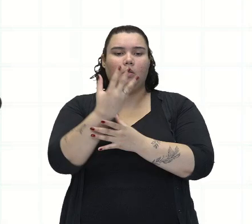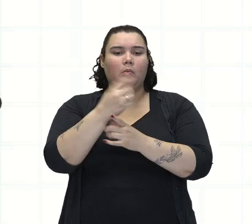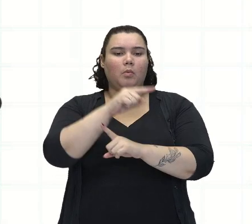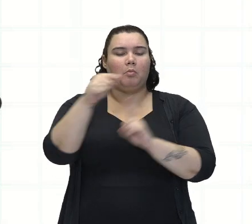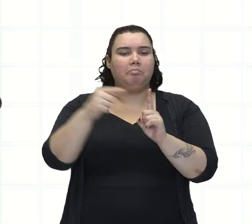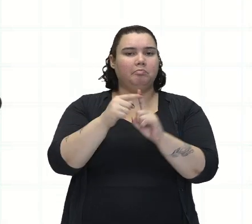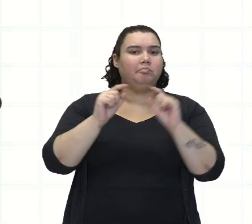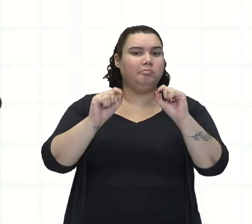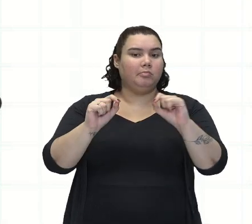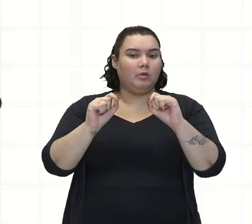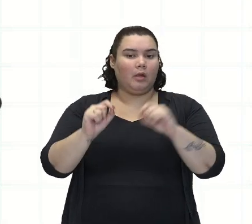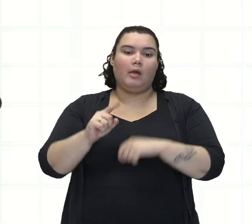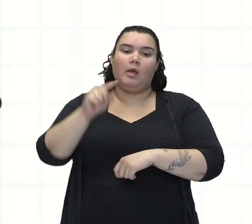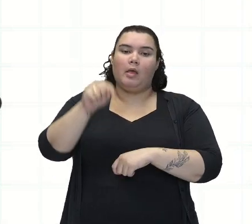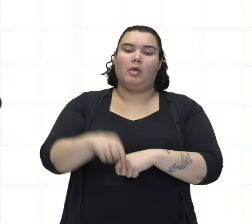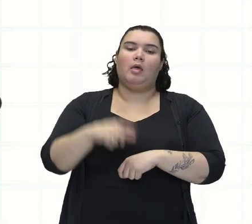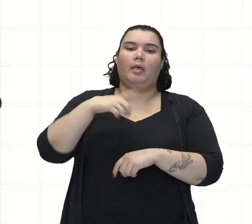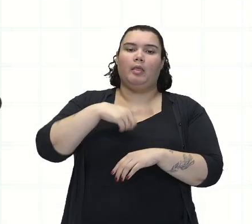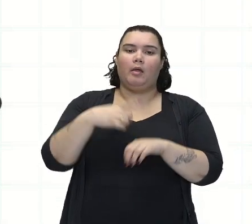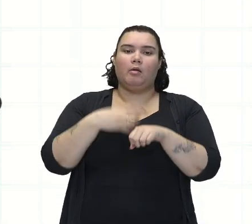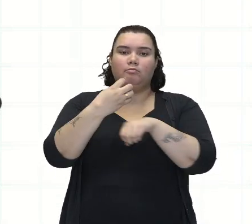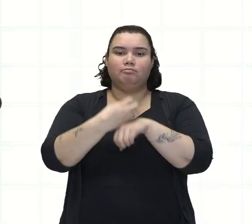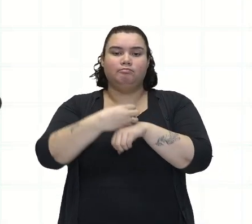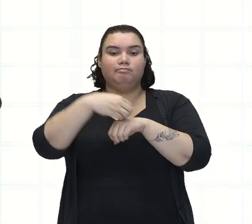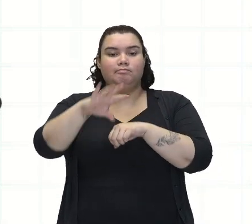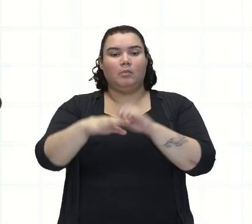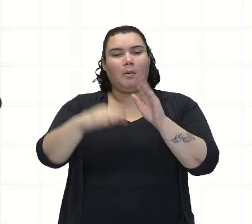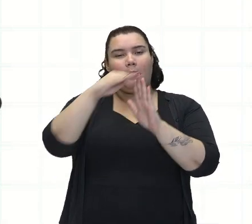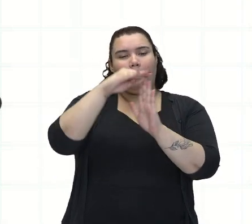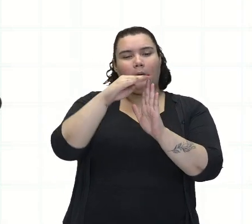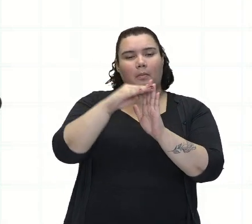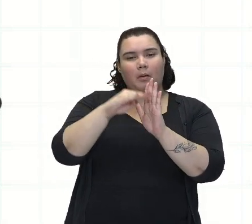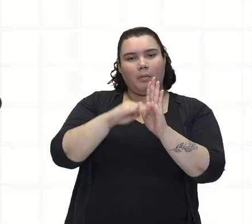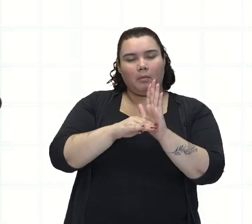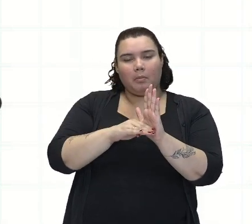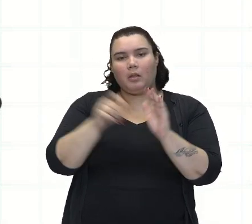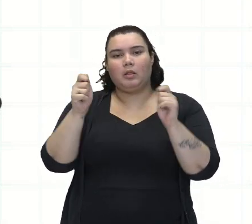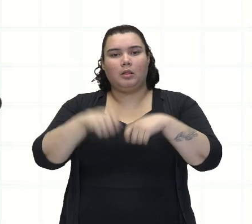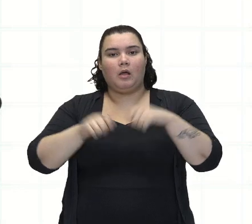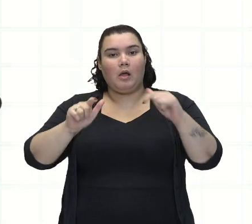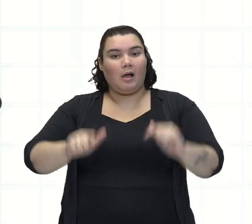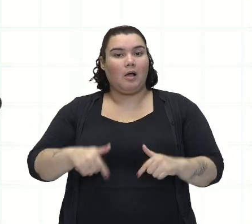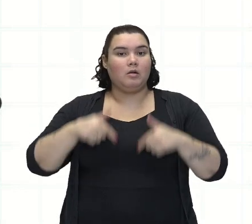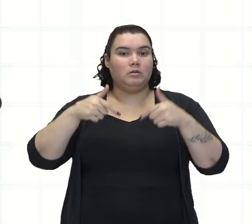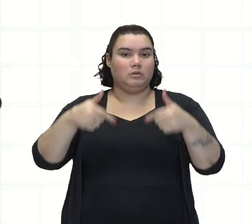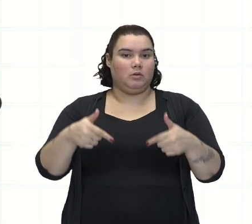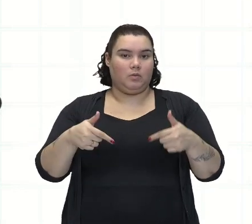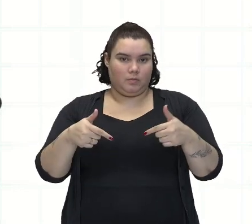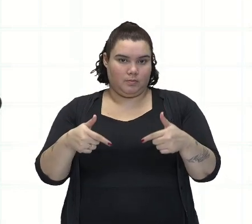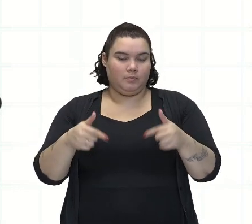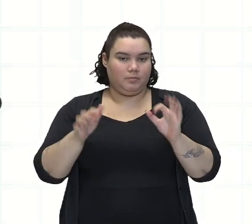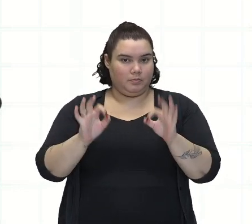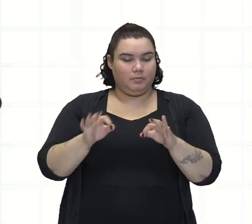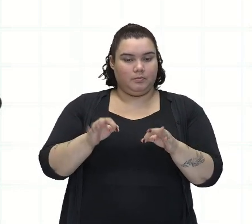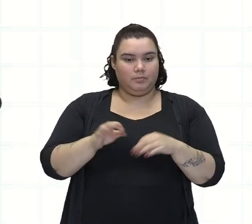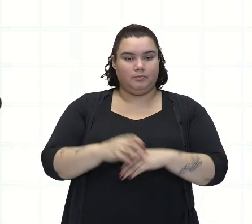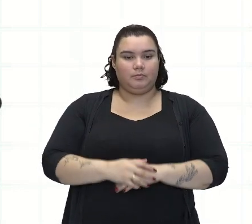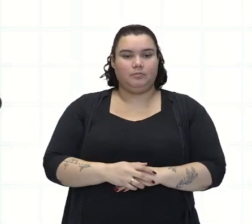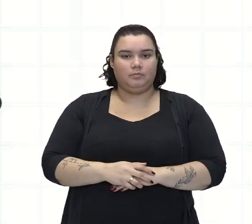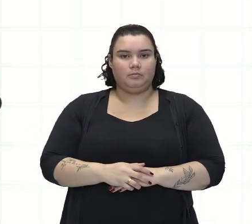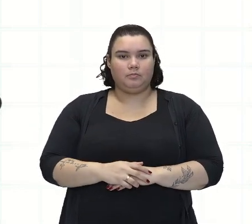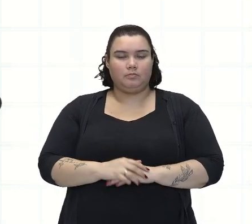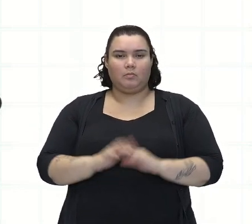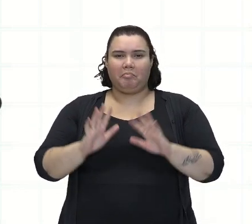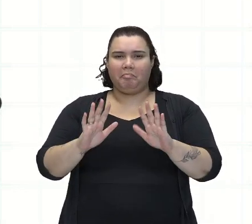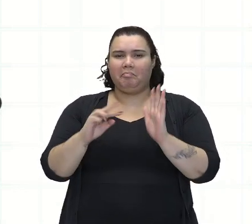o objetivo de instruir para a realização de uma tarefa. Ai, professor, o que